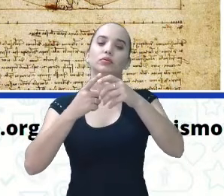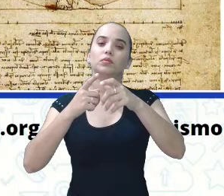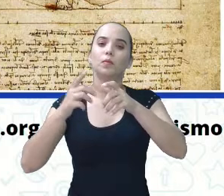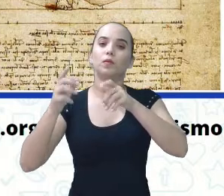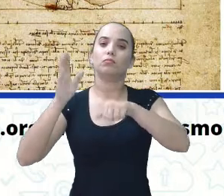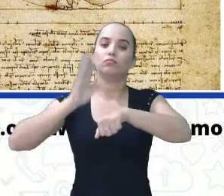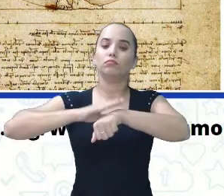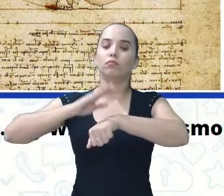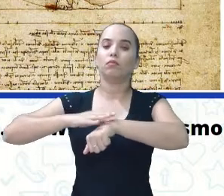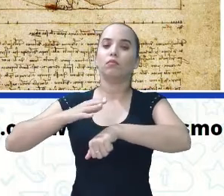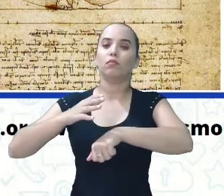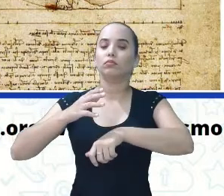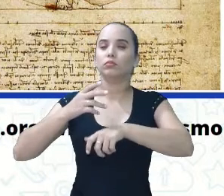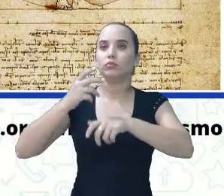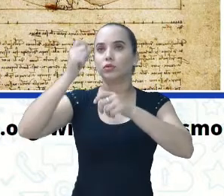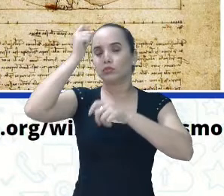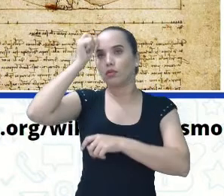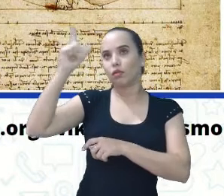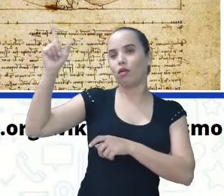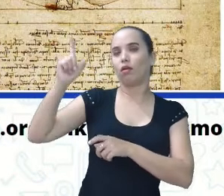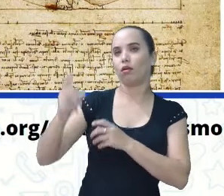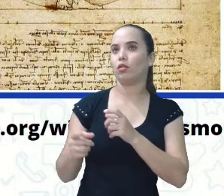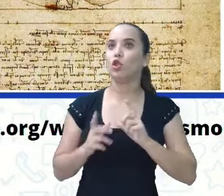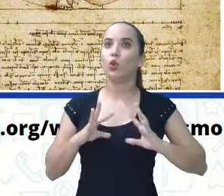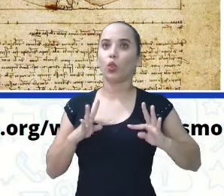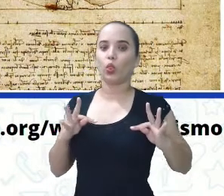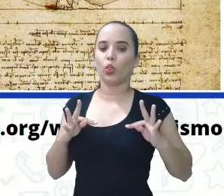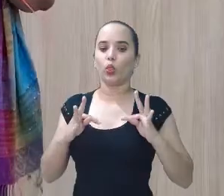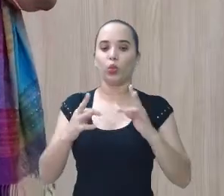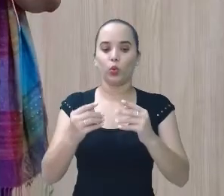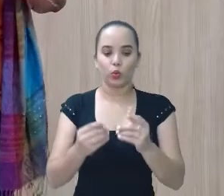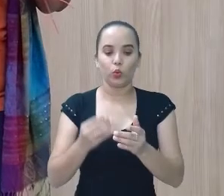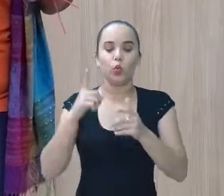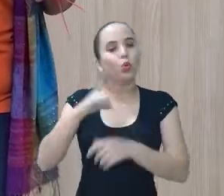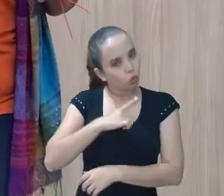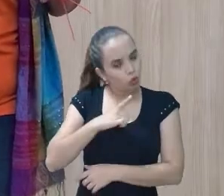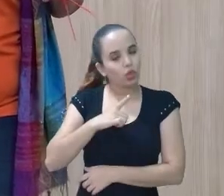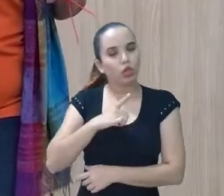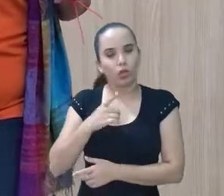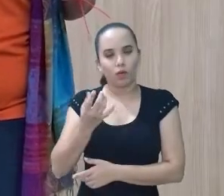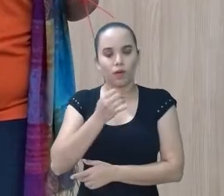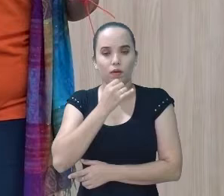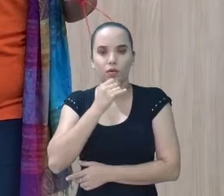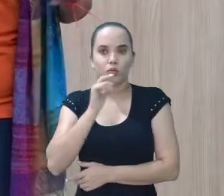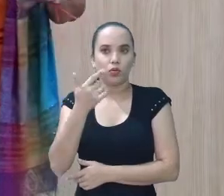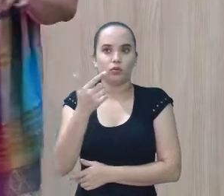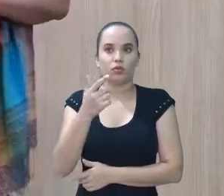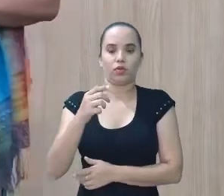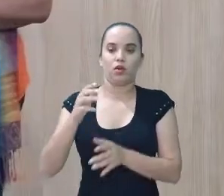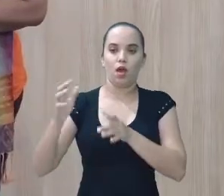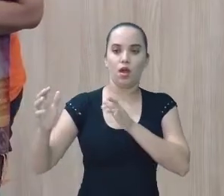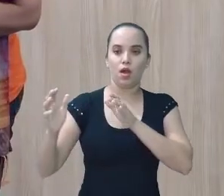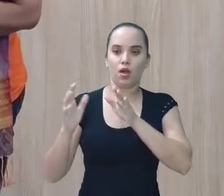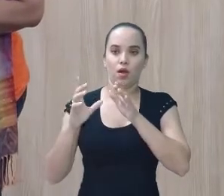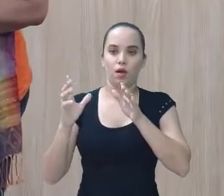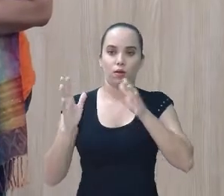próprio homem. Né? O teocentrismo não tem mais espaço,